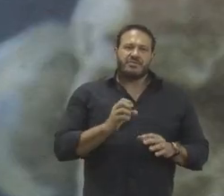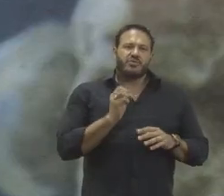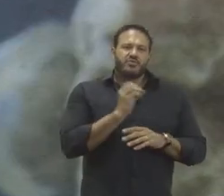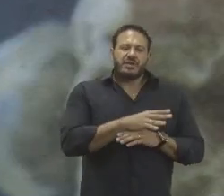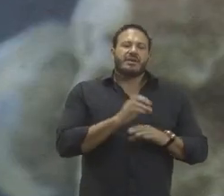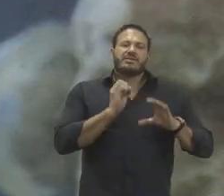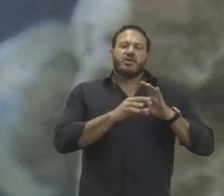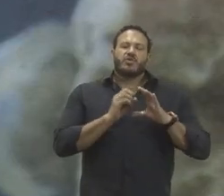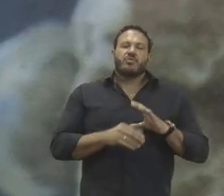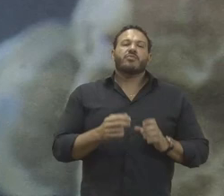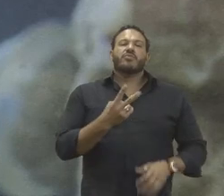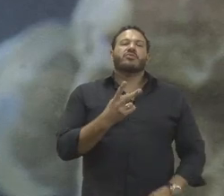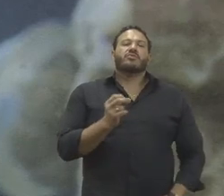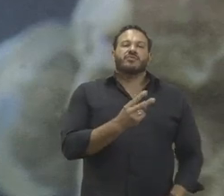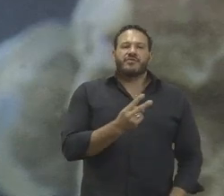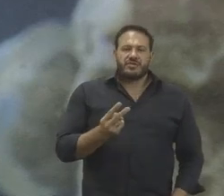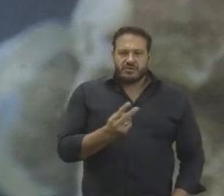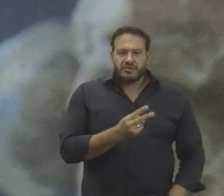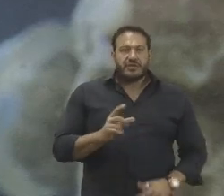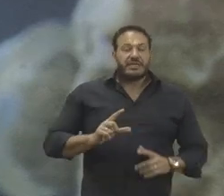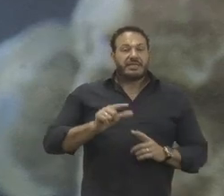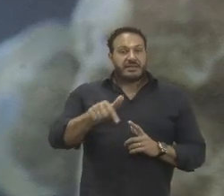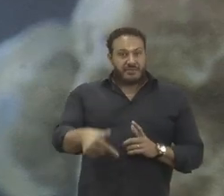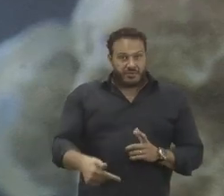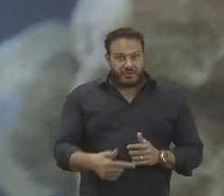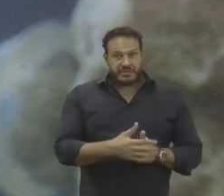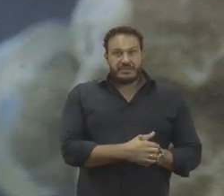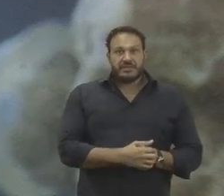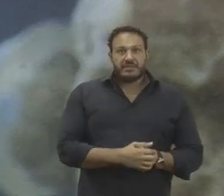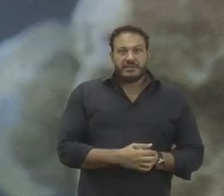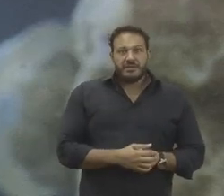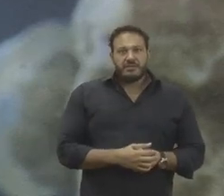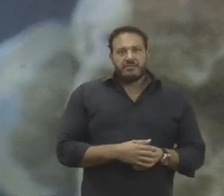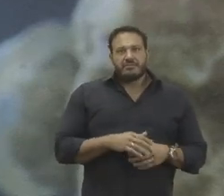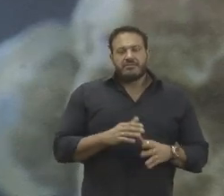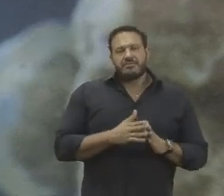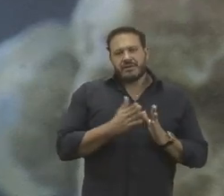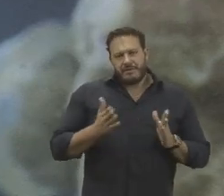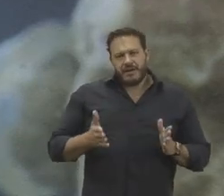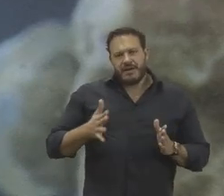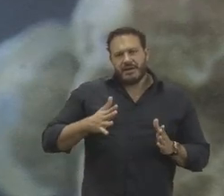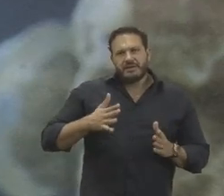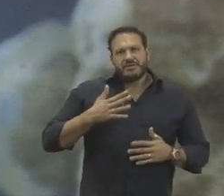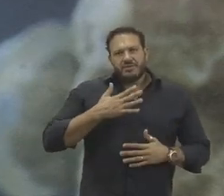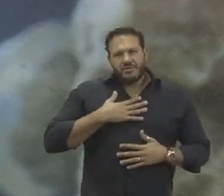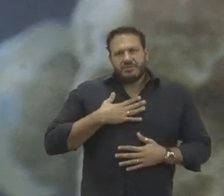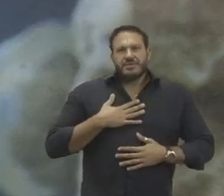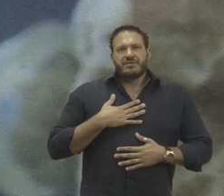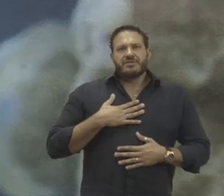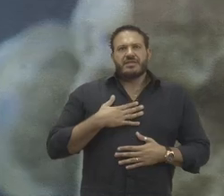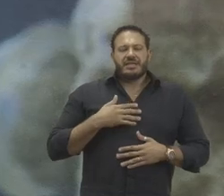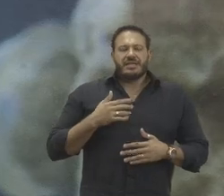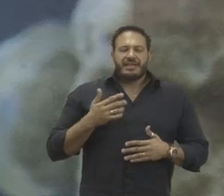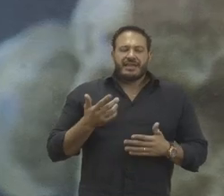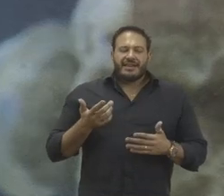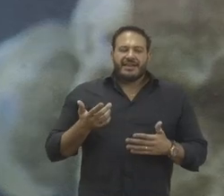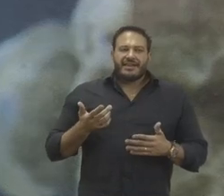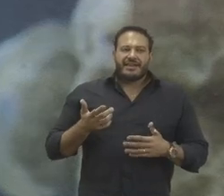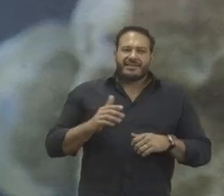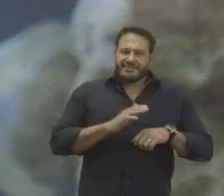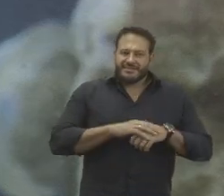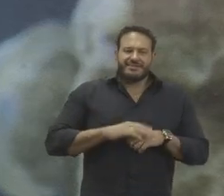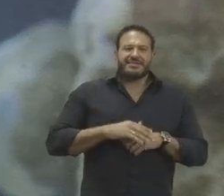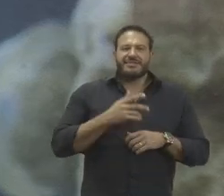em 2022 logo em seguida eh como parte até da vamos dizer do meu pacote de de de de